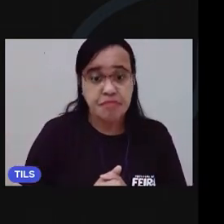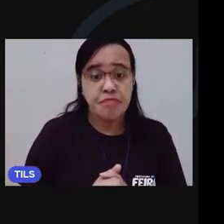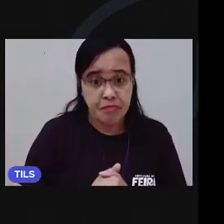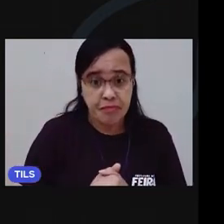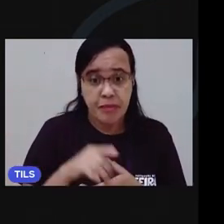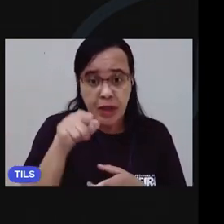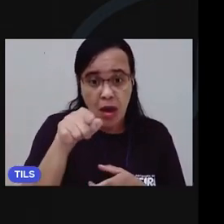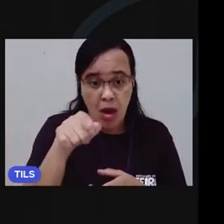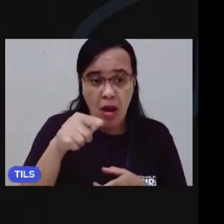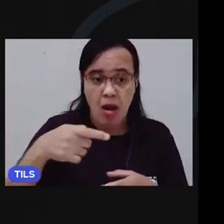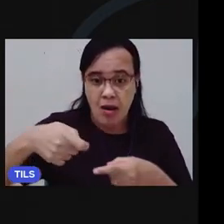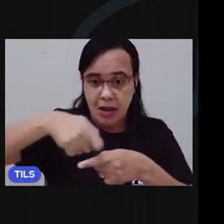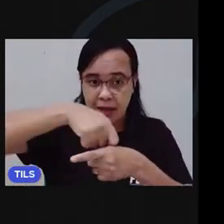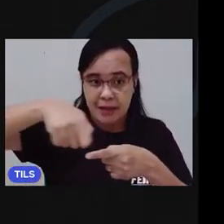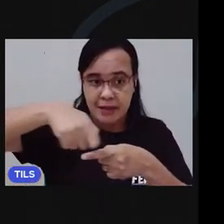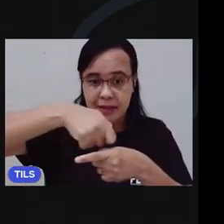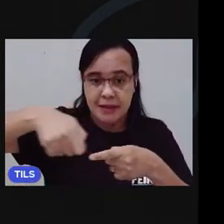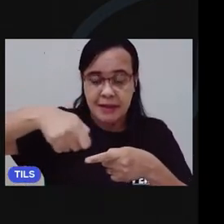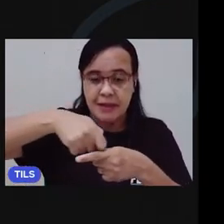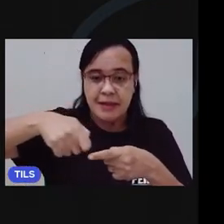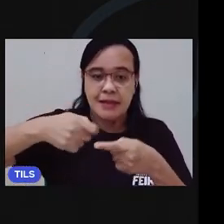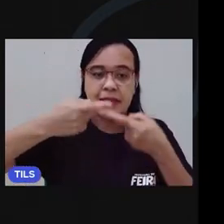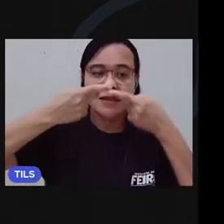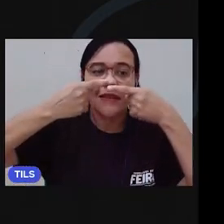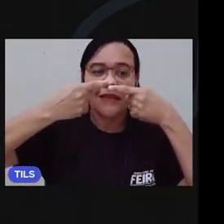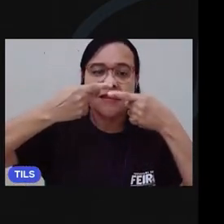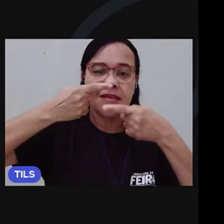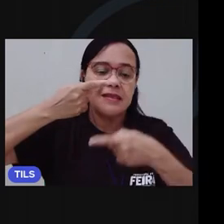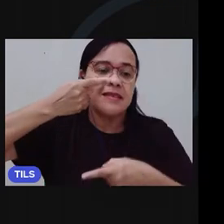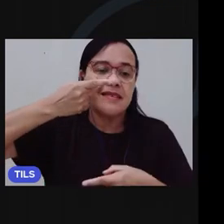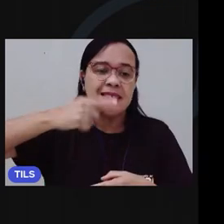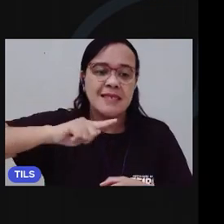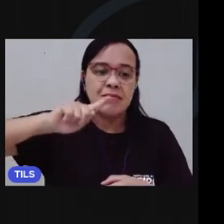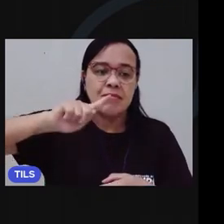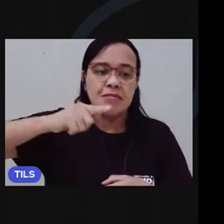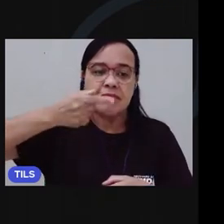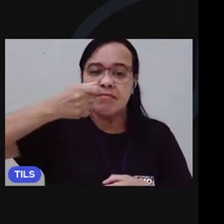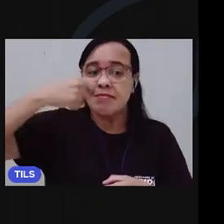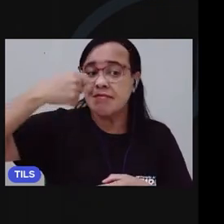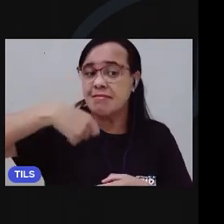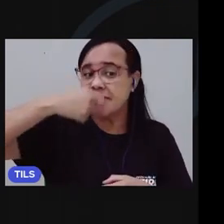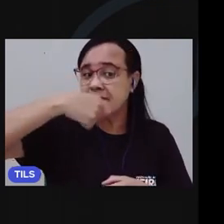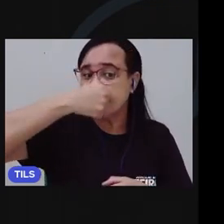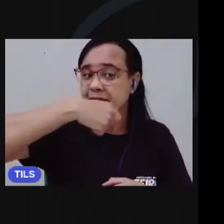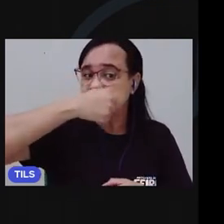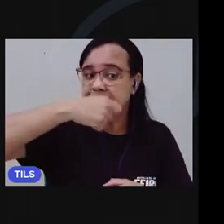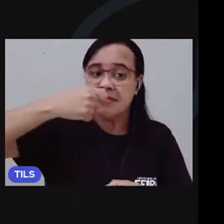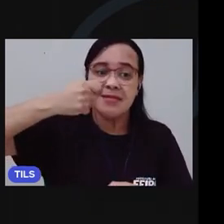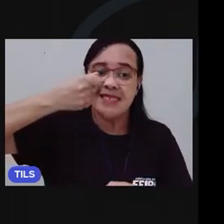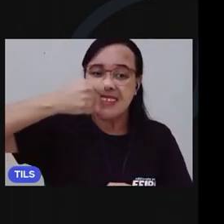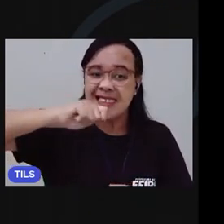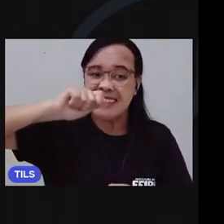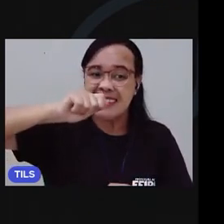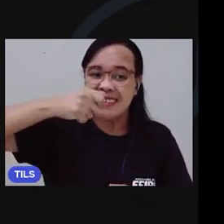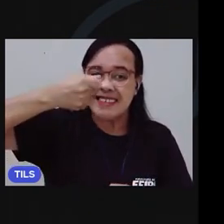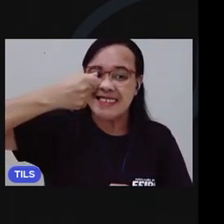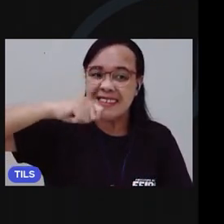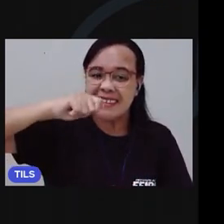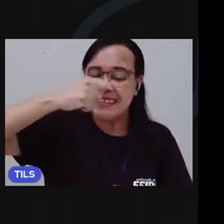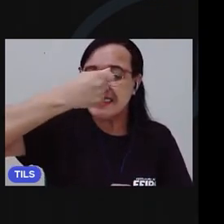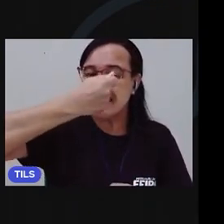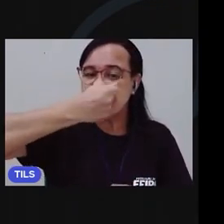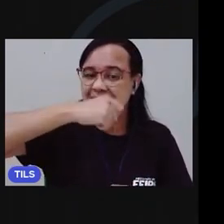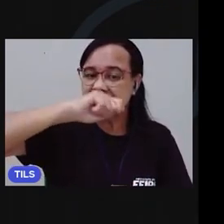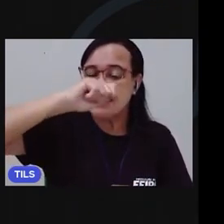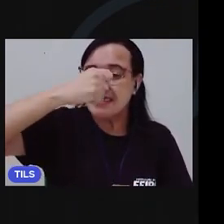ela no dente e varrer para baixo, como se fosse uma vassourinha, ou então fazer bolinhas. Depois,